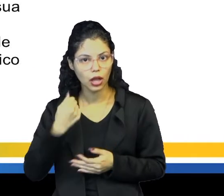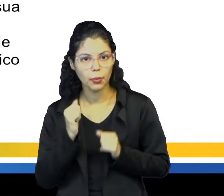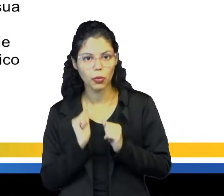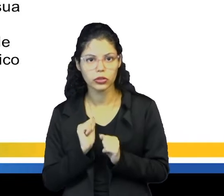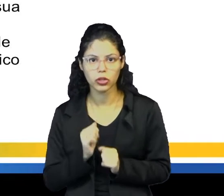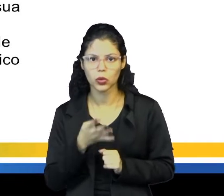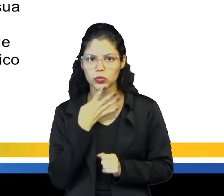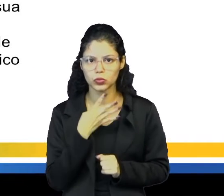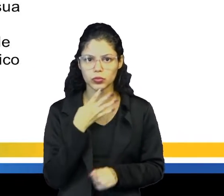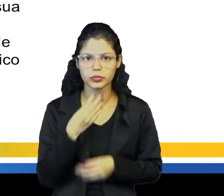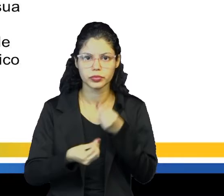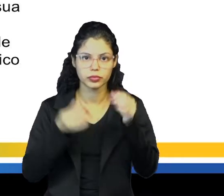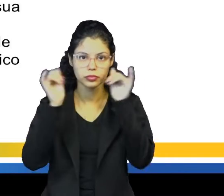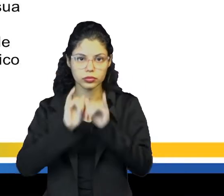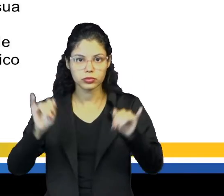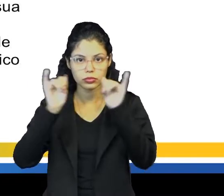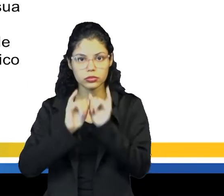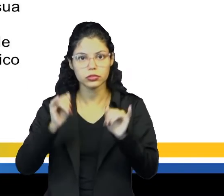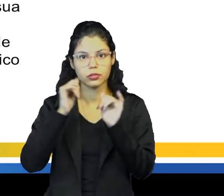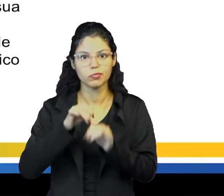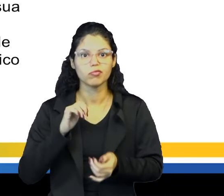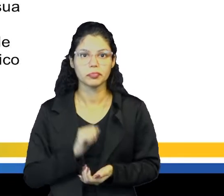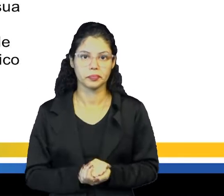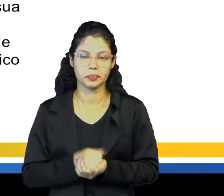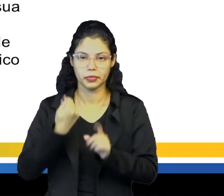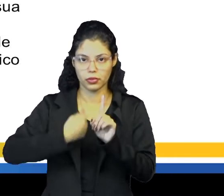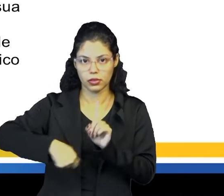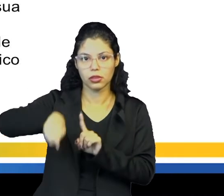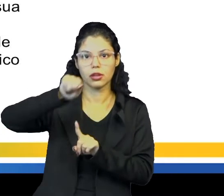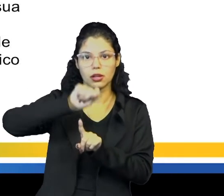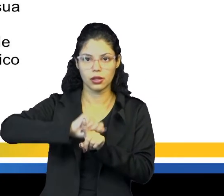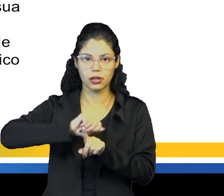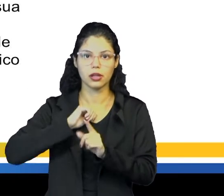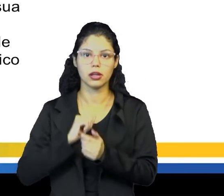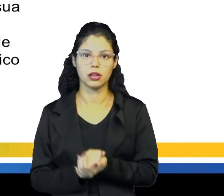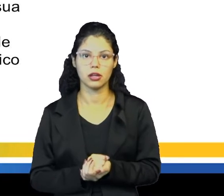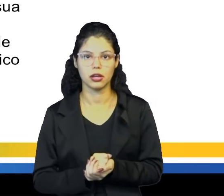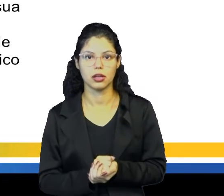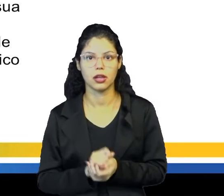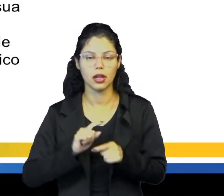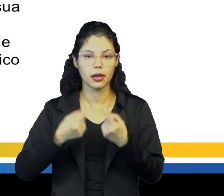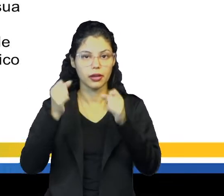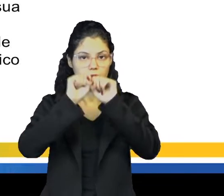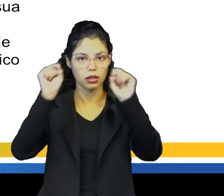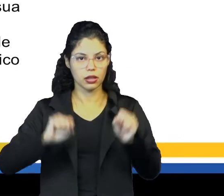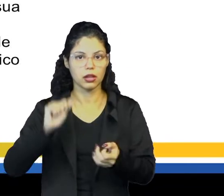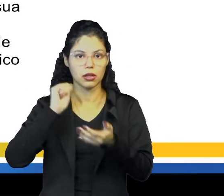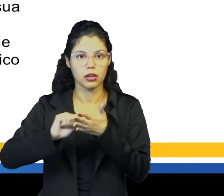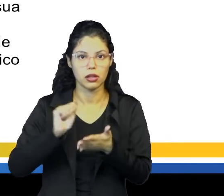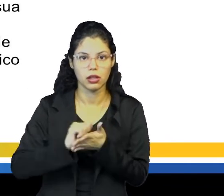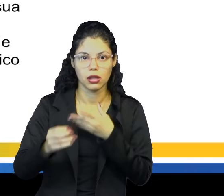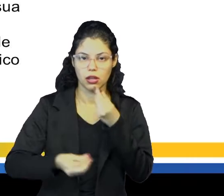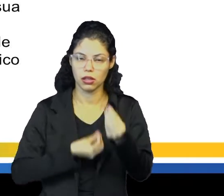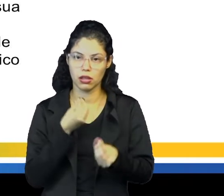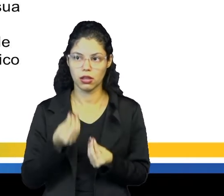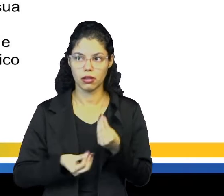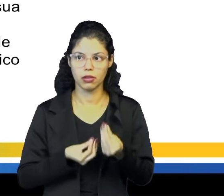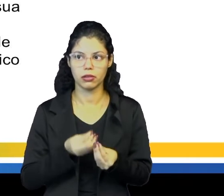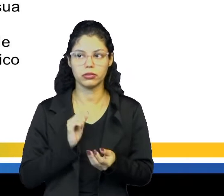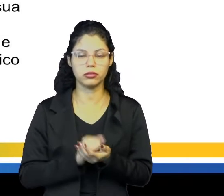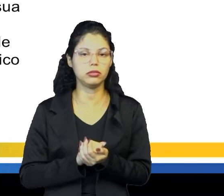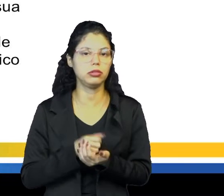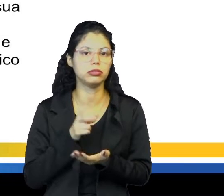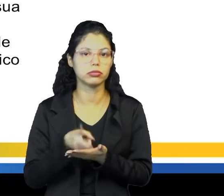eles podem ser reconhecidos como informações de calendários, né, mas esse sistema de escrita, como